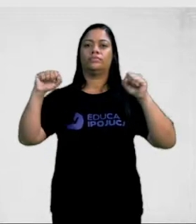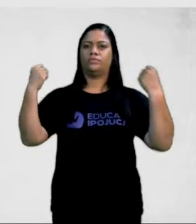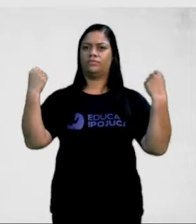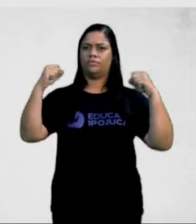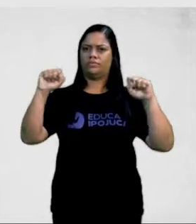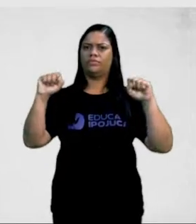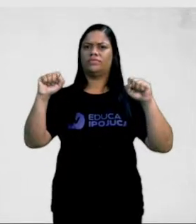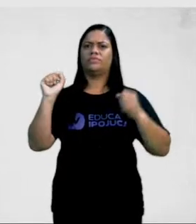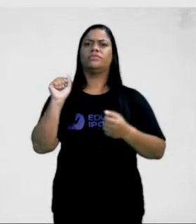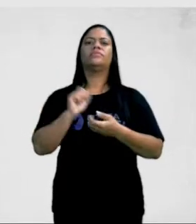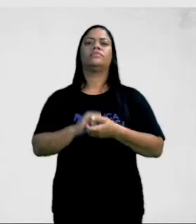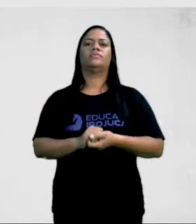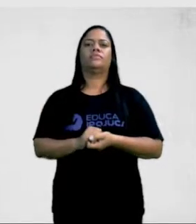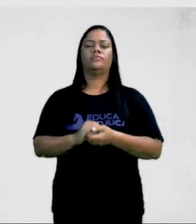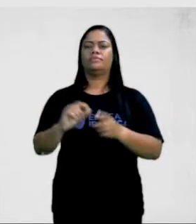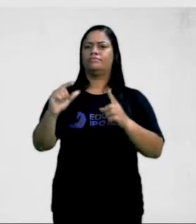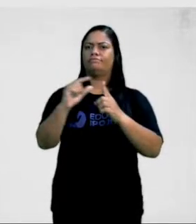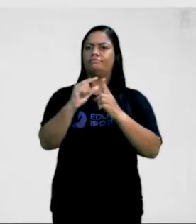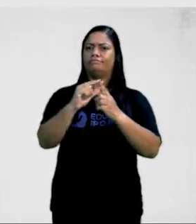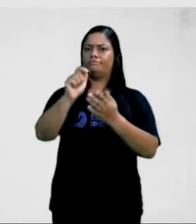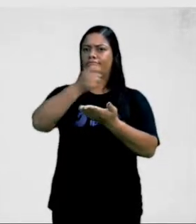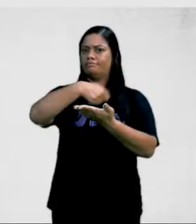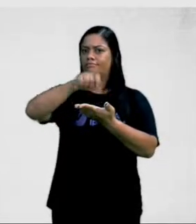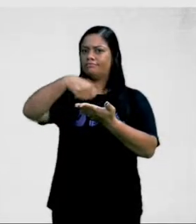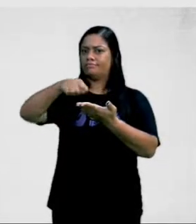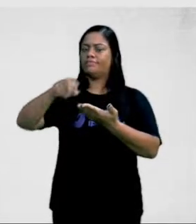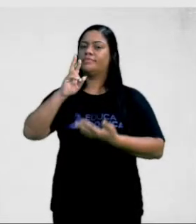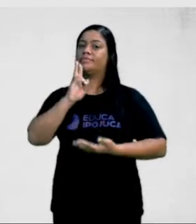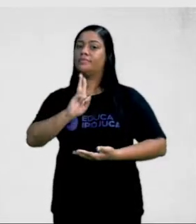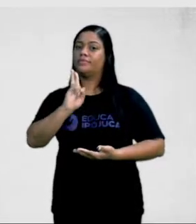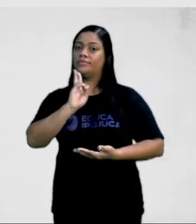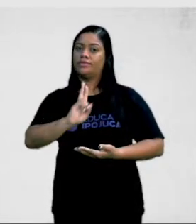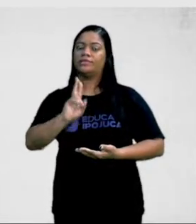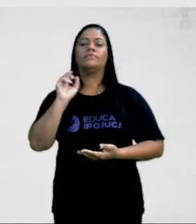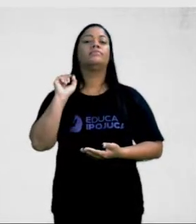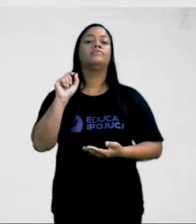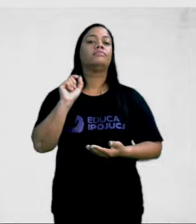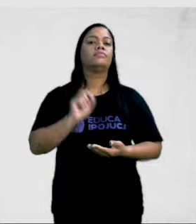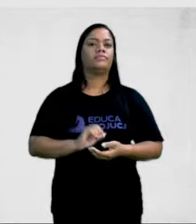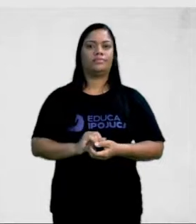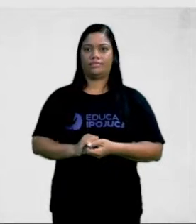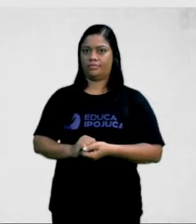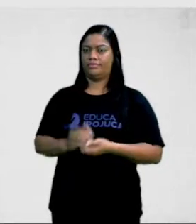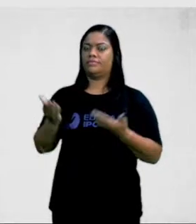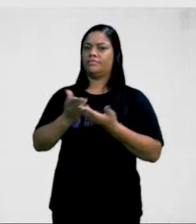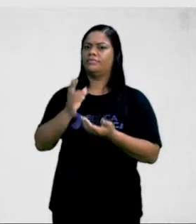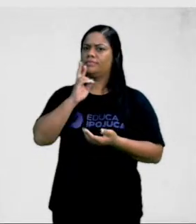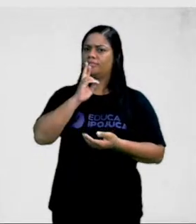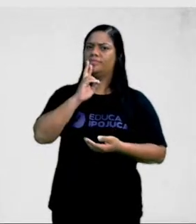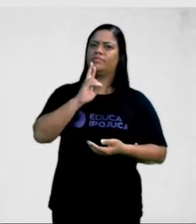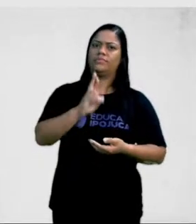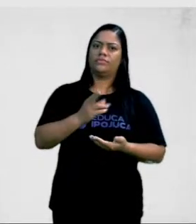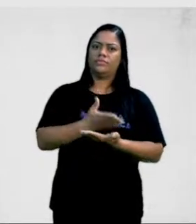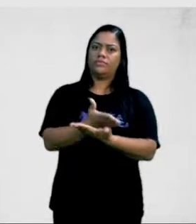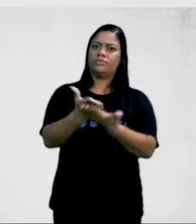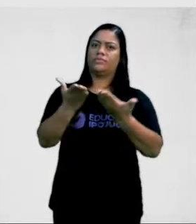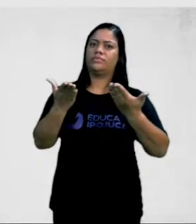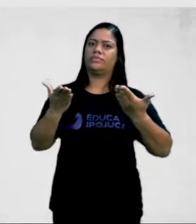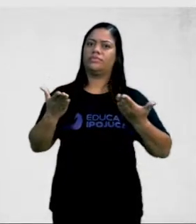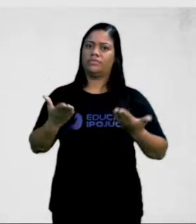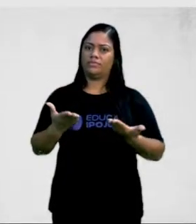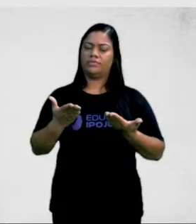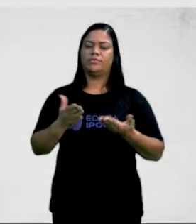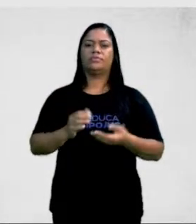vocês descrevessem com as suas palavras o que é, né, a ginástica geral. E eu trago aqui uma resposta para